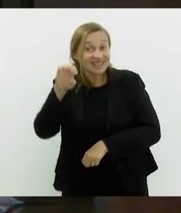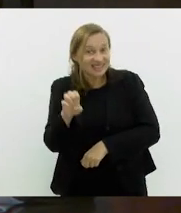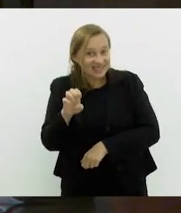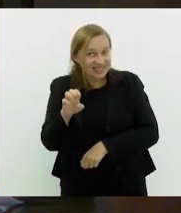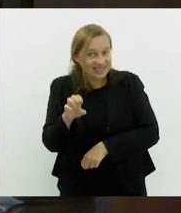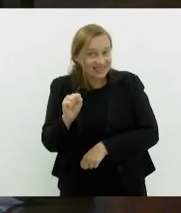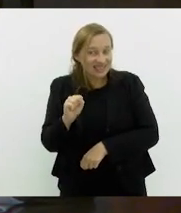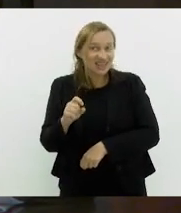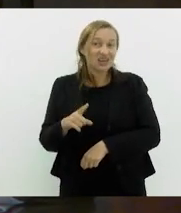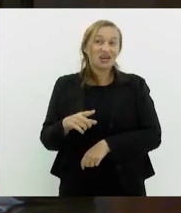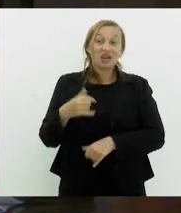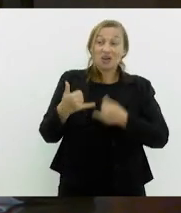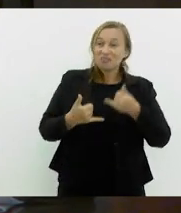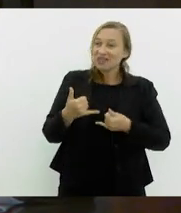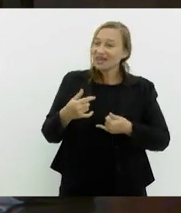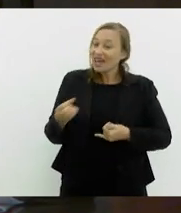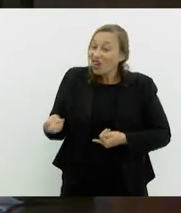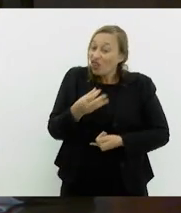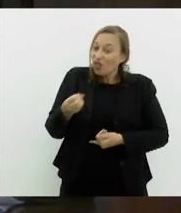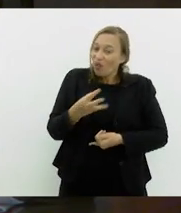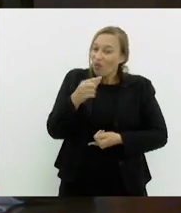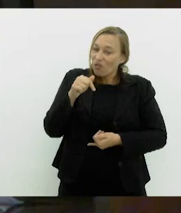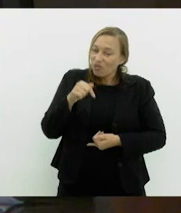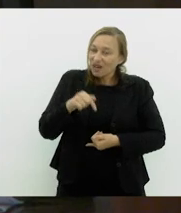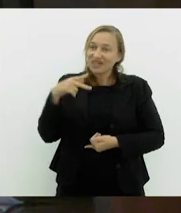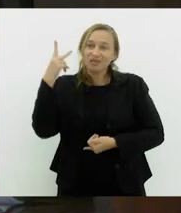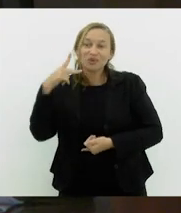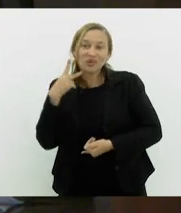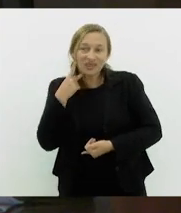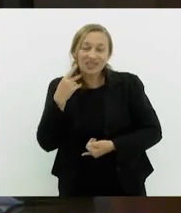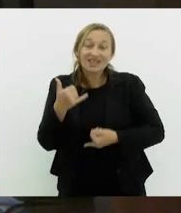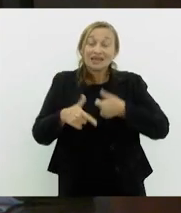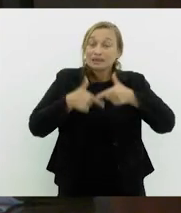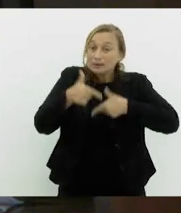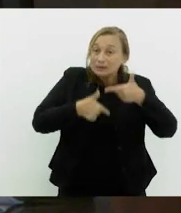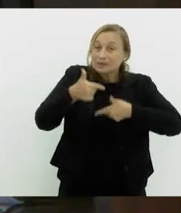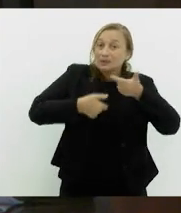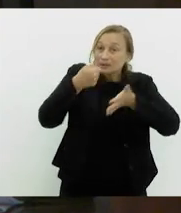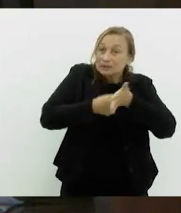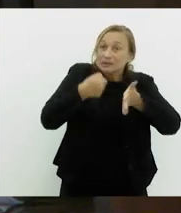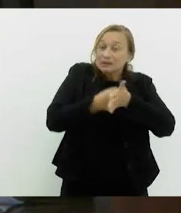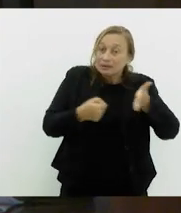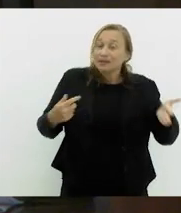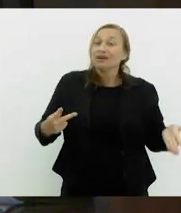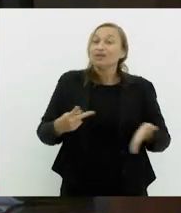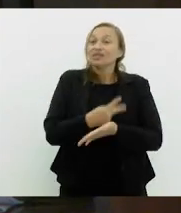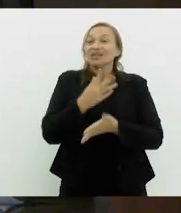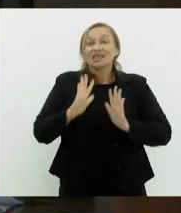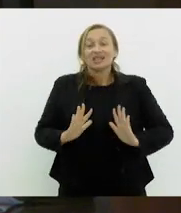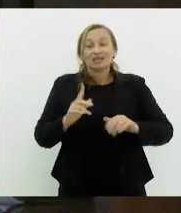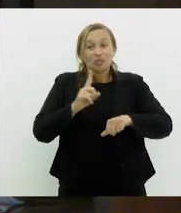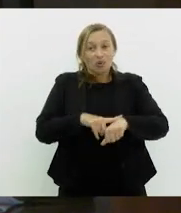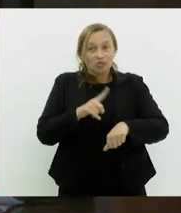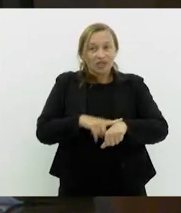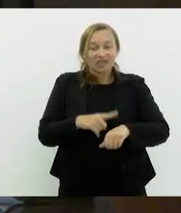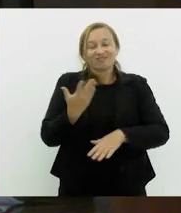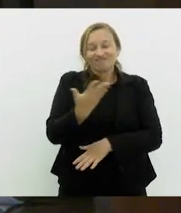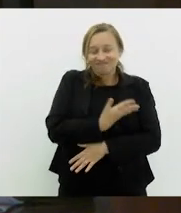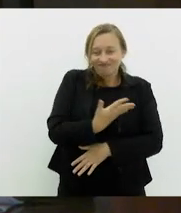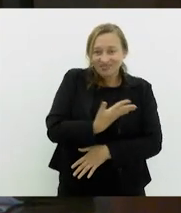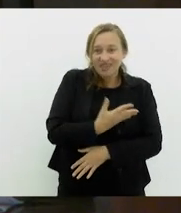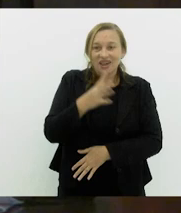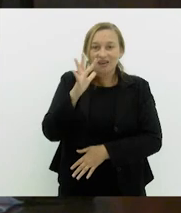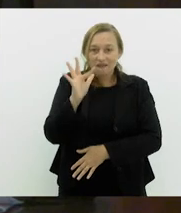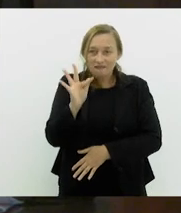o nosso caçula aqui da Procuradoria, que trabalhou incansavelmente para que esse evento acontecesse, e as minhas queridas amigas Fátima